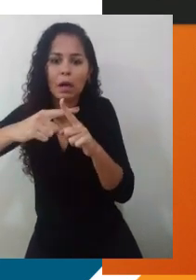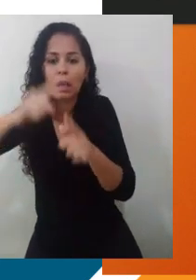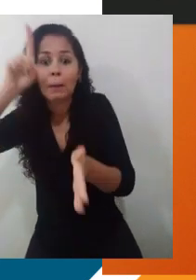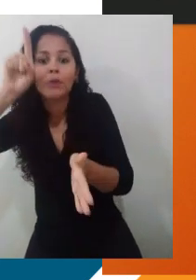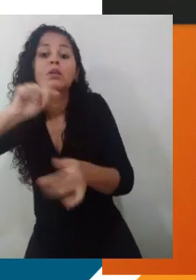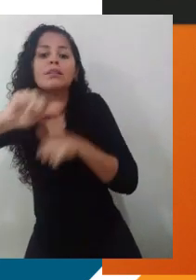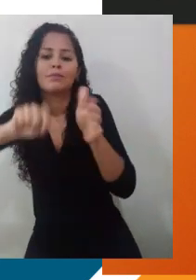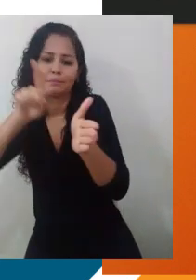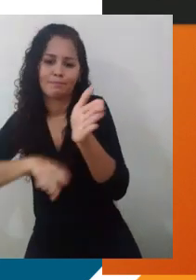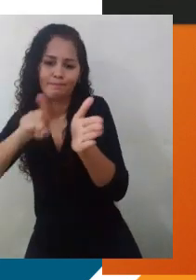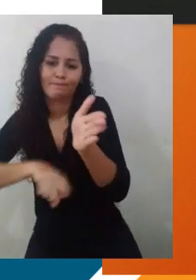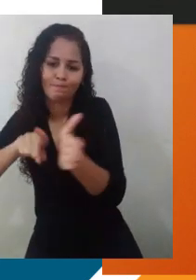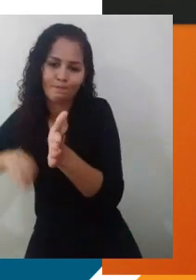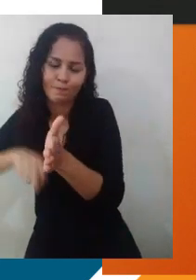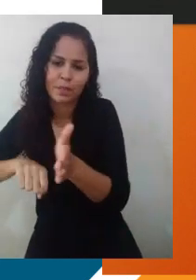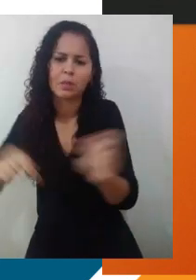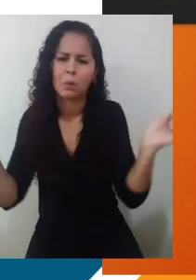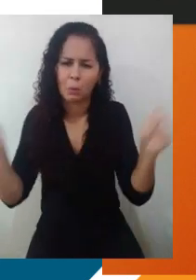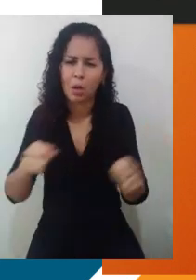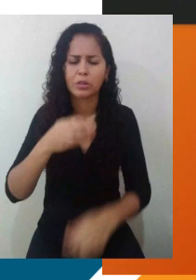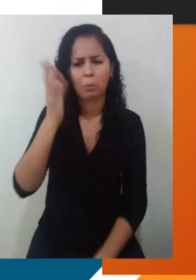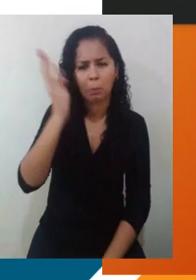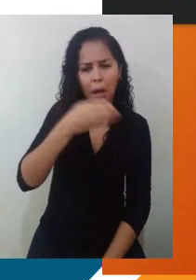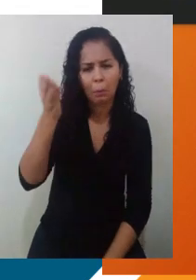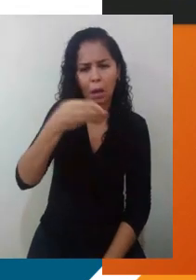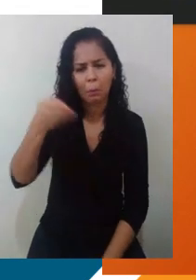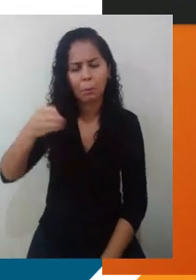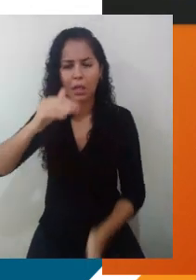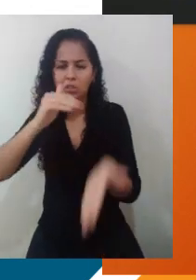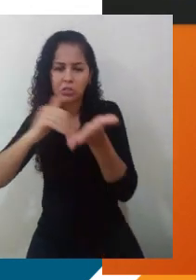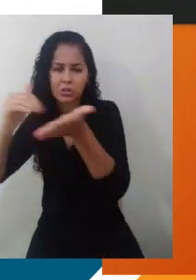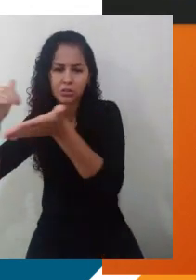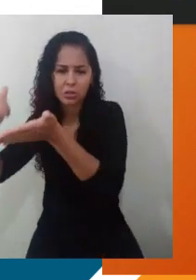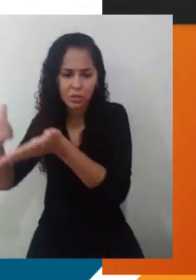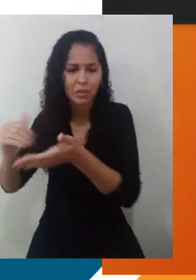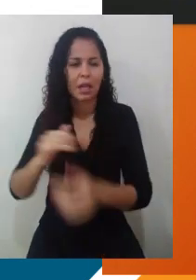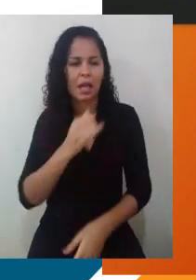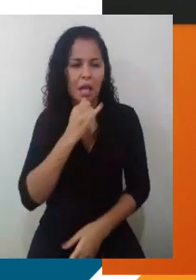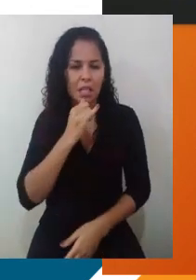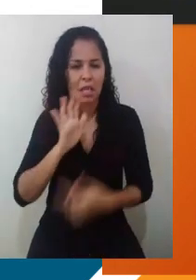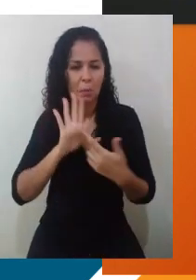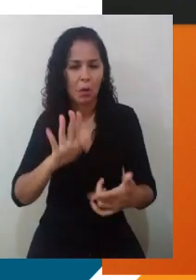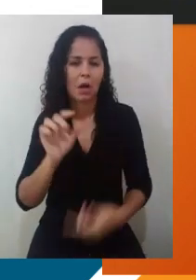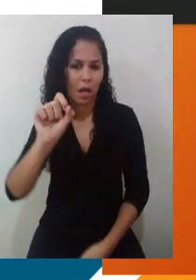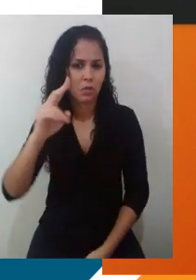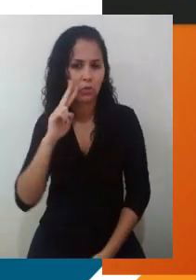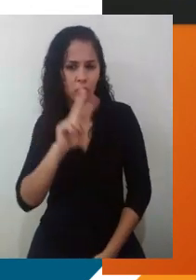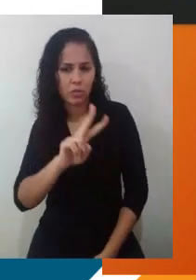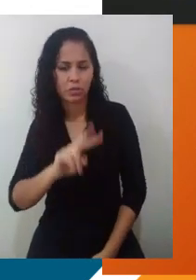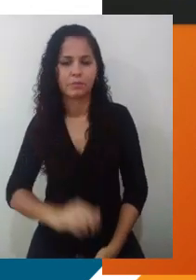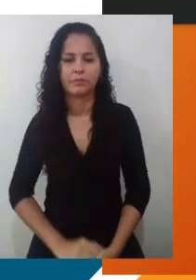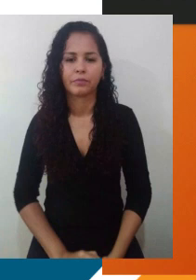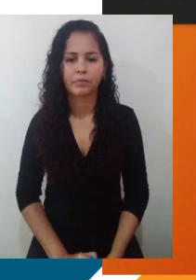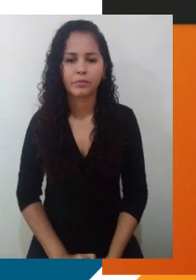negativo, o que vai permitir uma série de cancelamentos. Por exemplo, 6 com menos 6, 12 com menos 12, 24